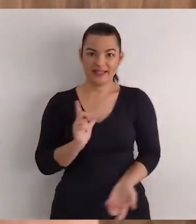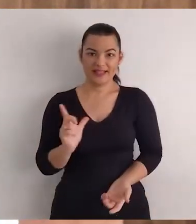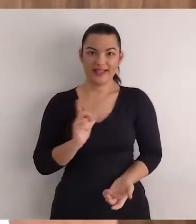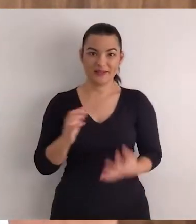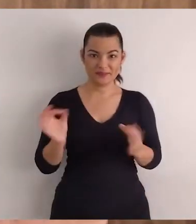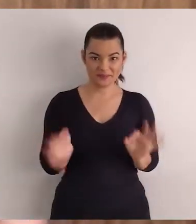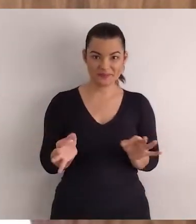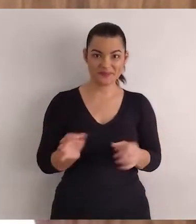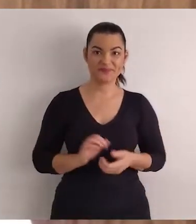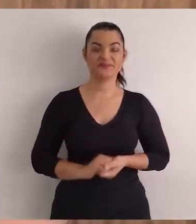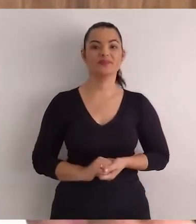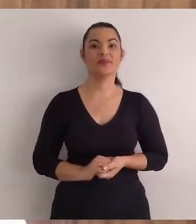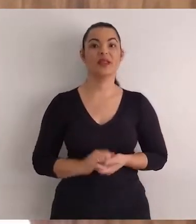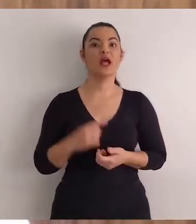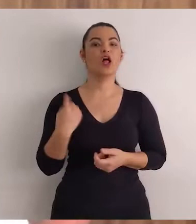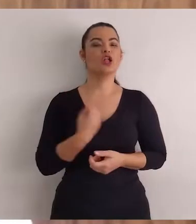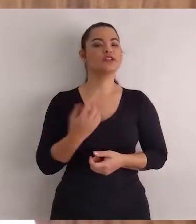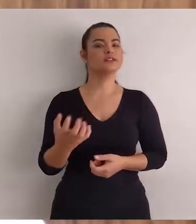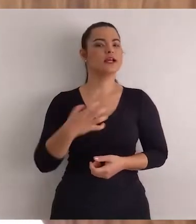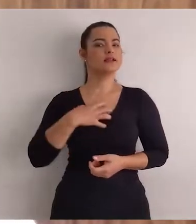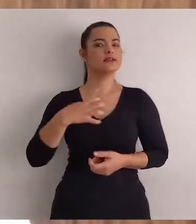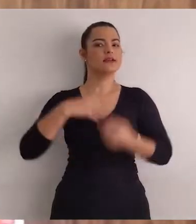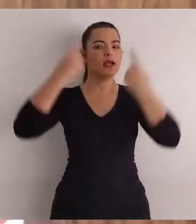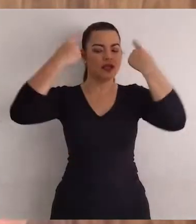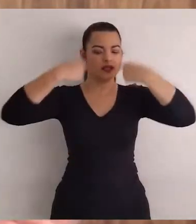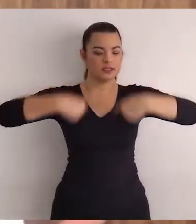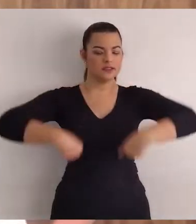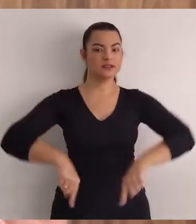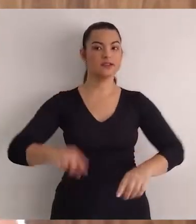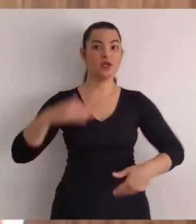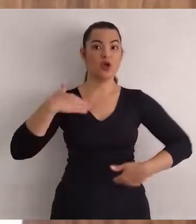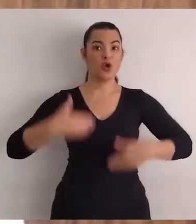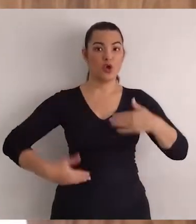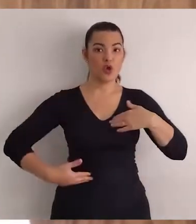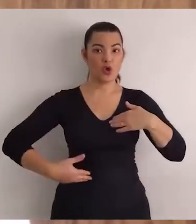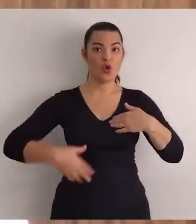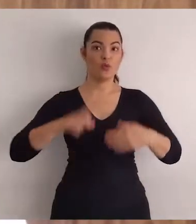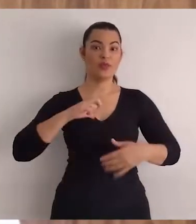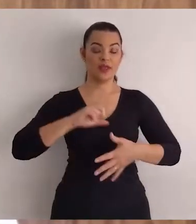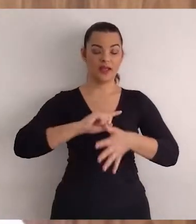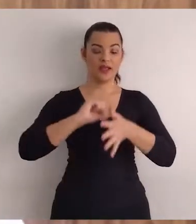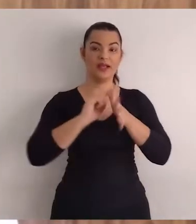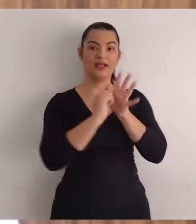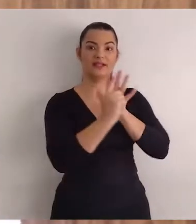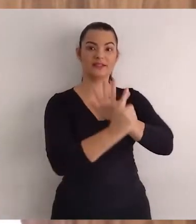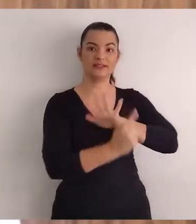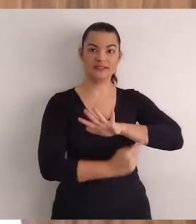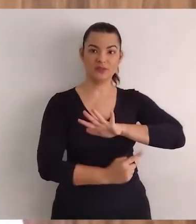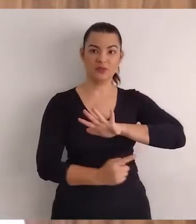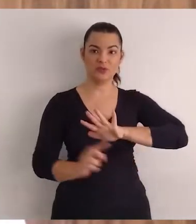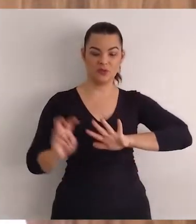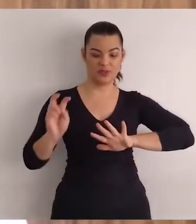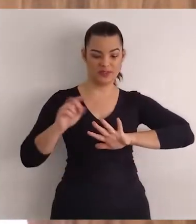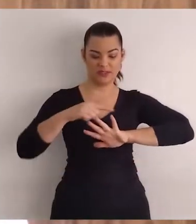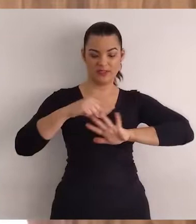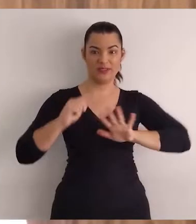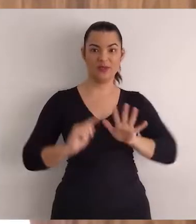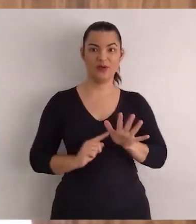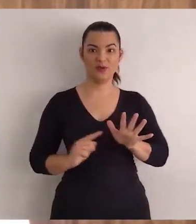por meio dos nossos sentidos, nossos cinco sentidos. Vocês lembram quais são os cinco sentidos?